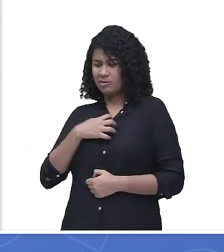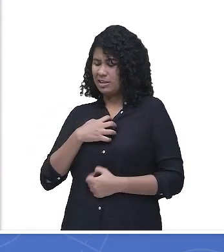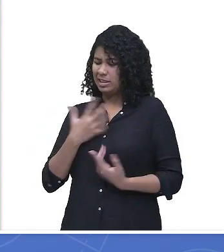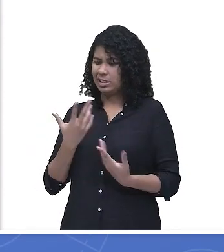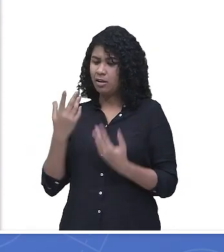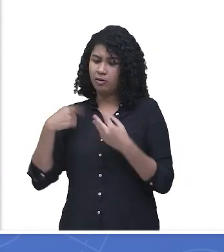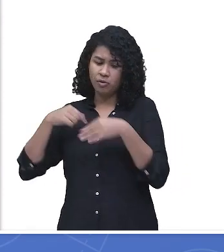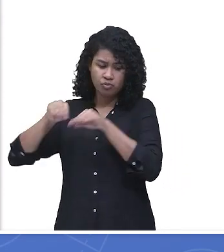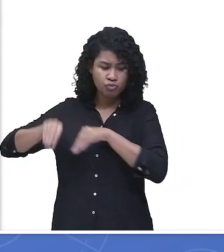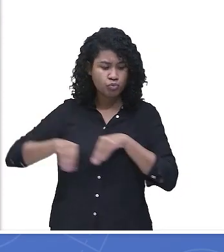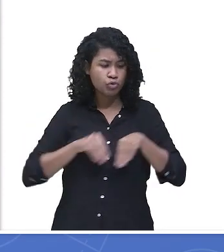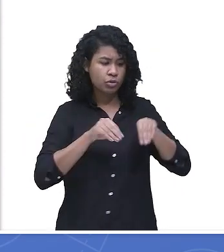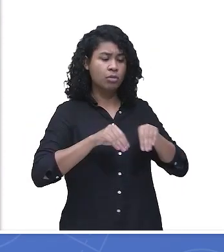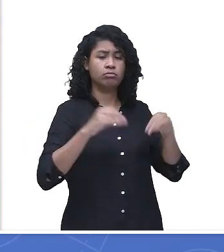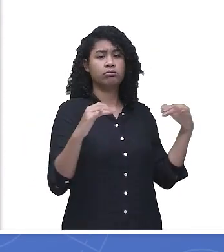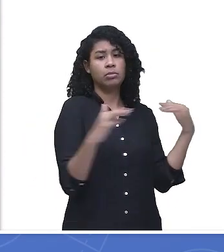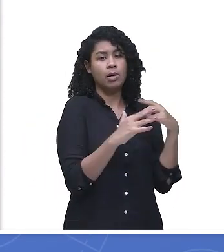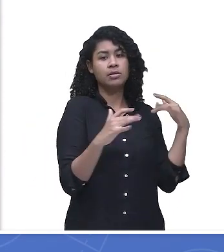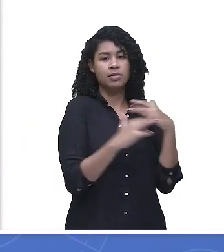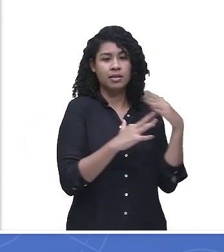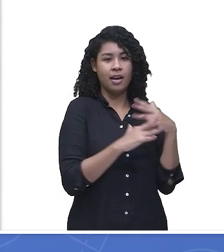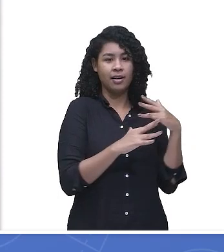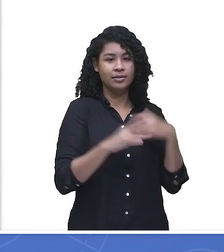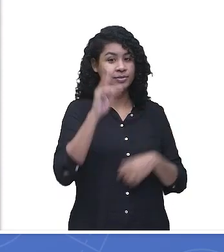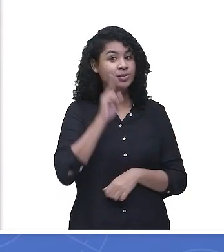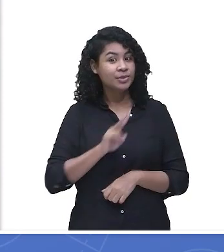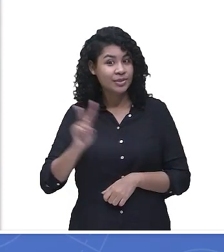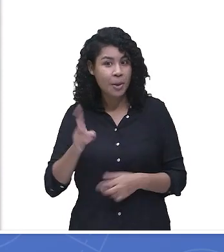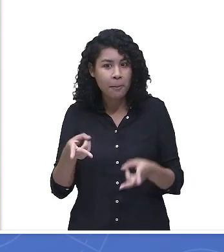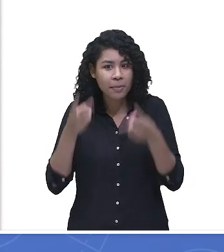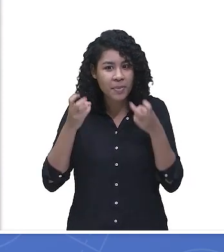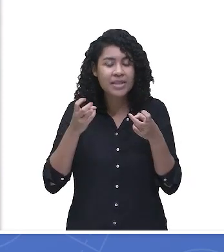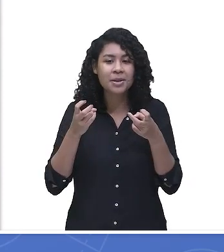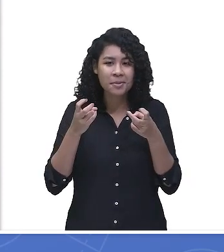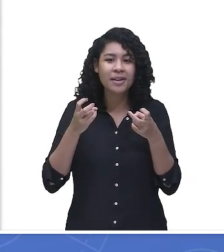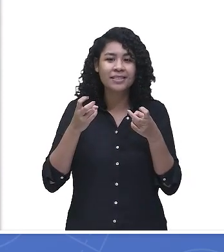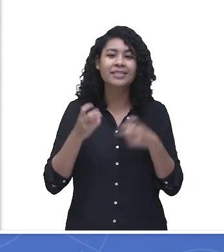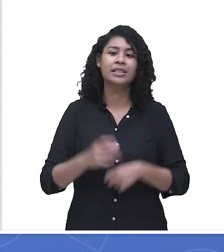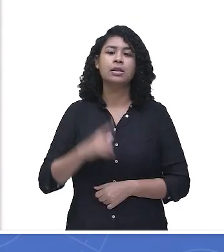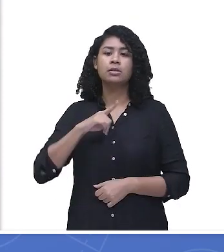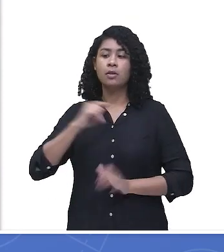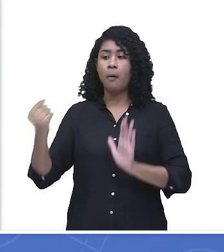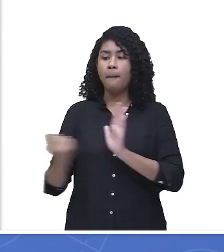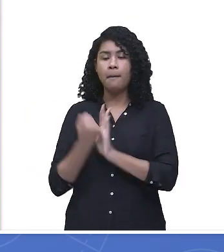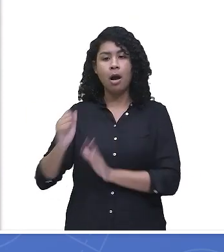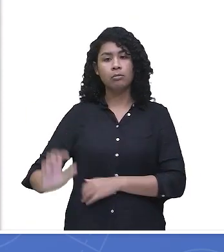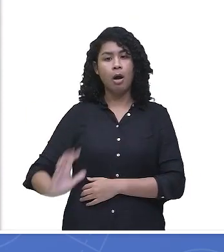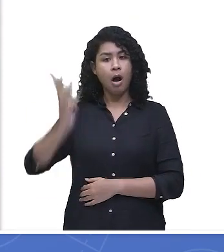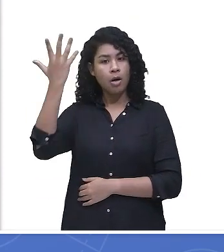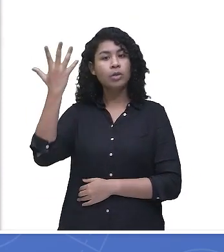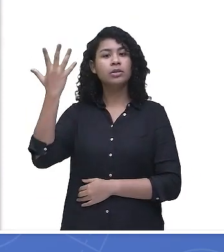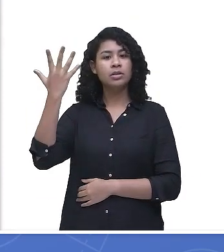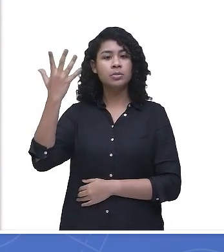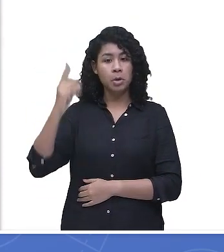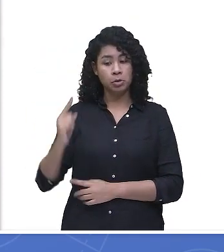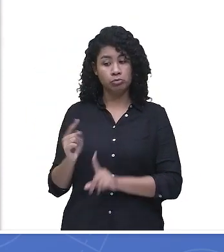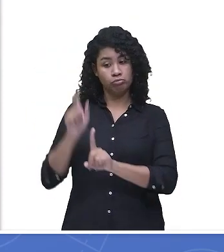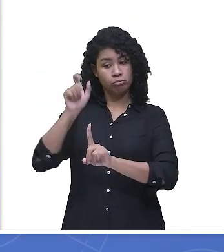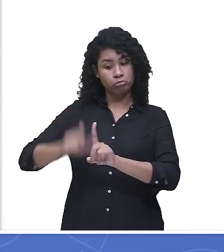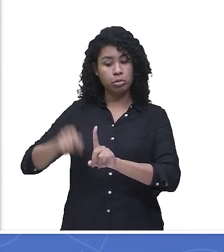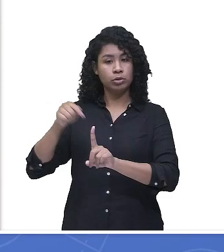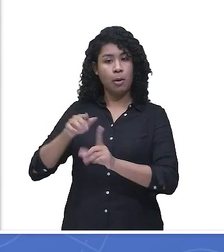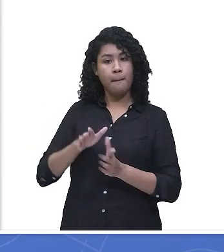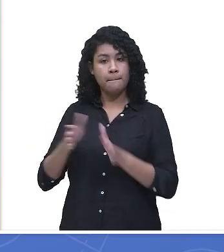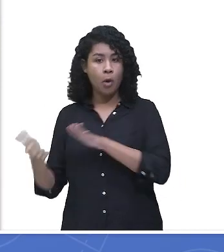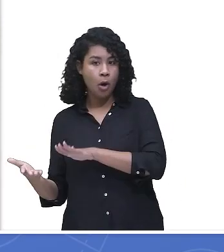rural para viver na cidade. Olha aí o que aconteceu, né? Devido a uma situação que aconteceu com uma personagem, a